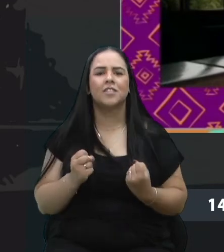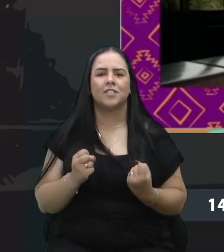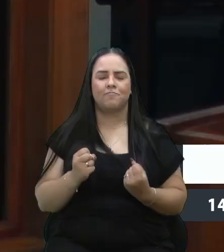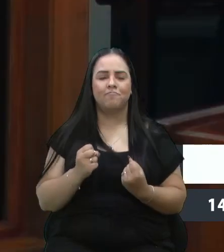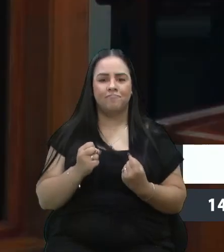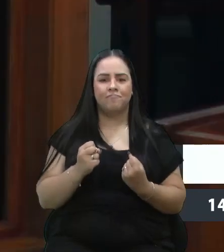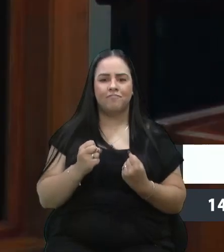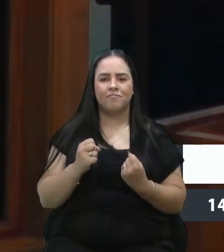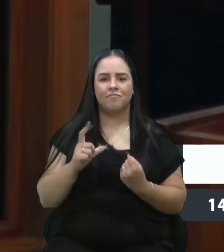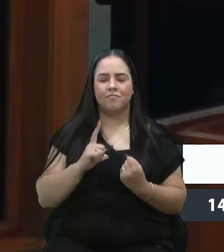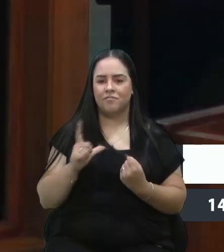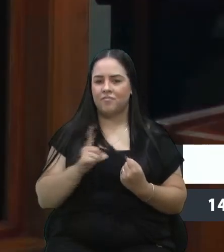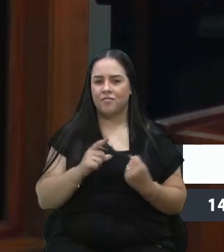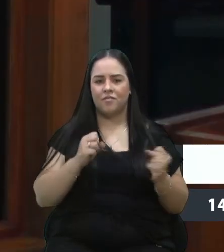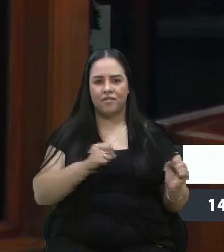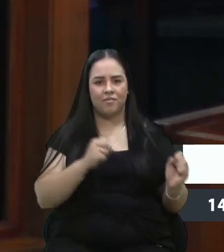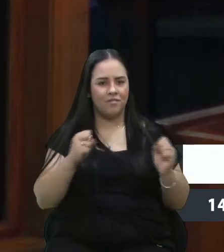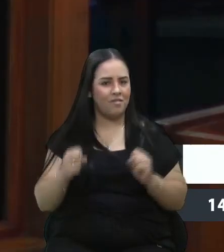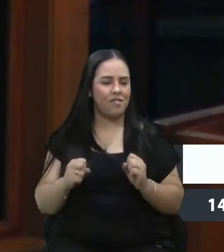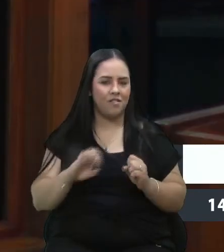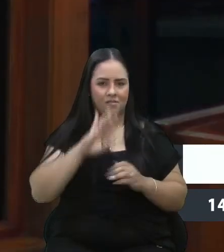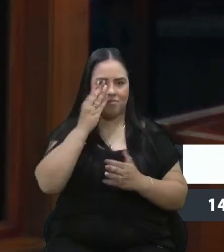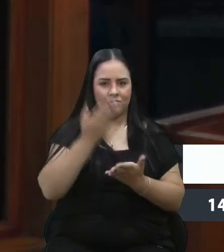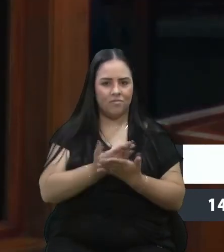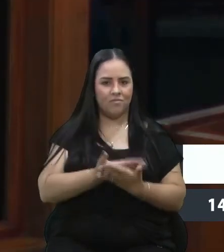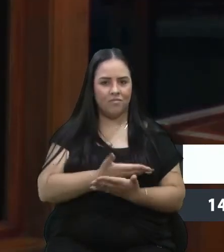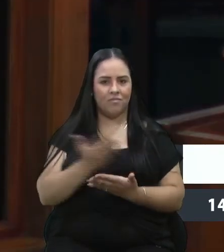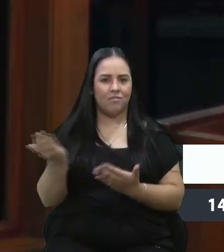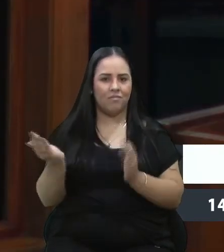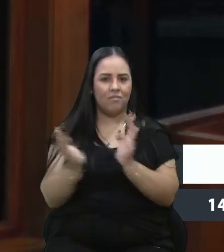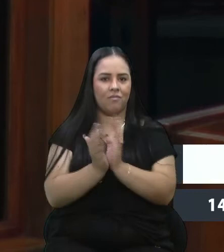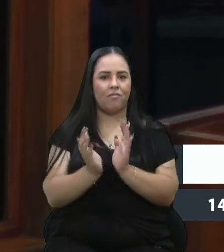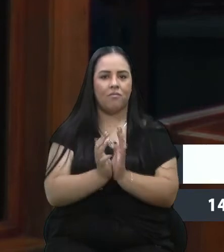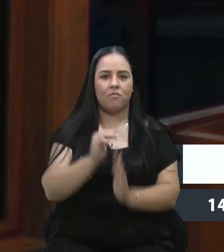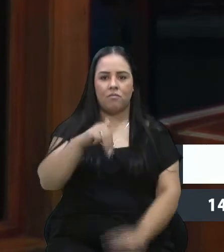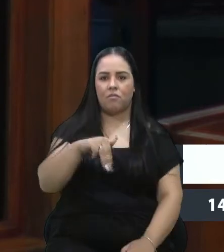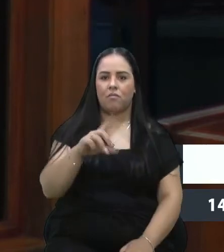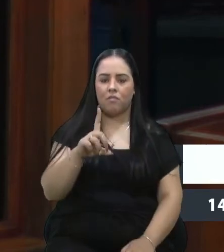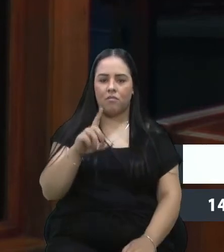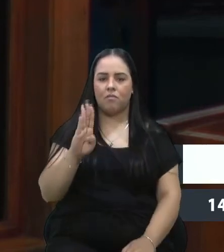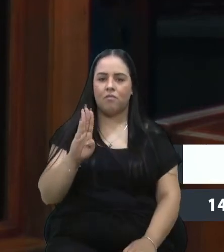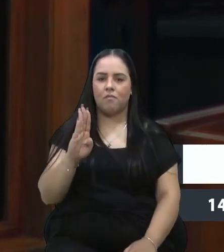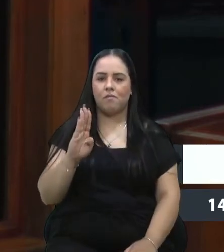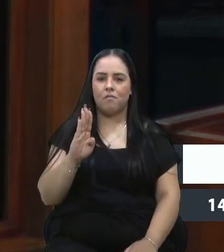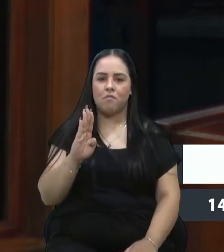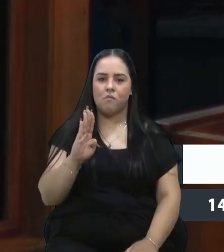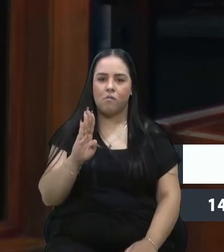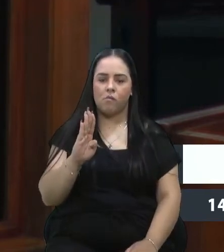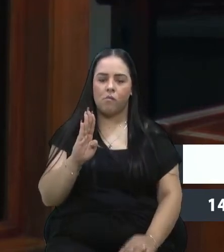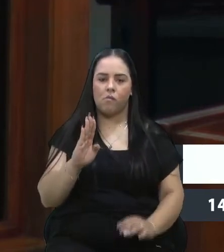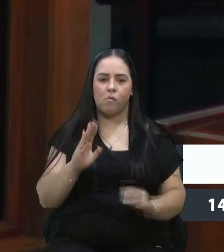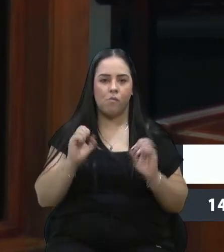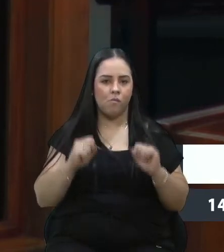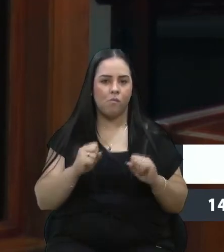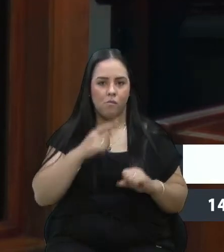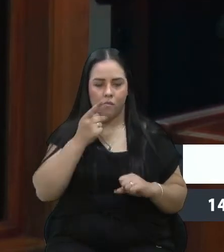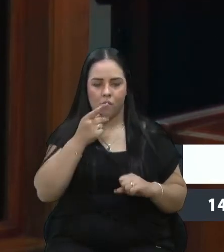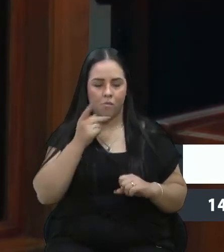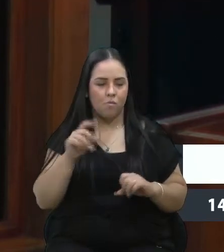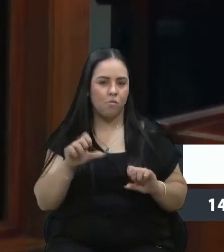de articulação. Aí eu acho que os colegas do MDB que conviveram com ela poderiam falar até melhor do que